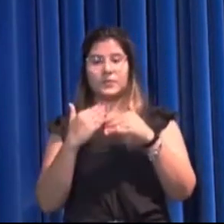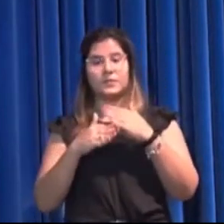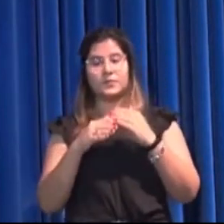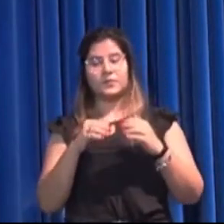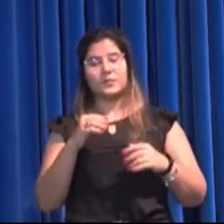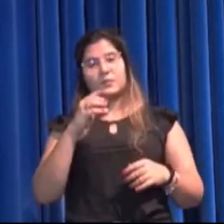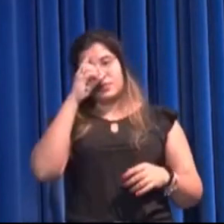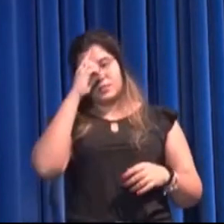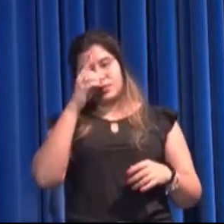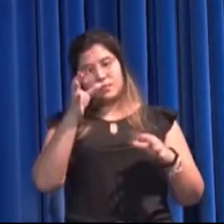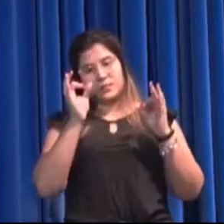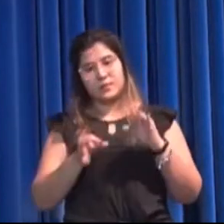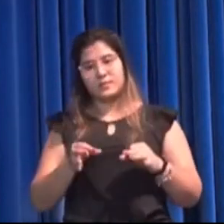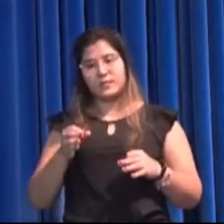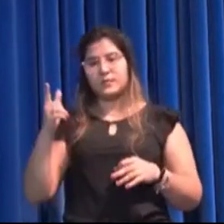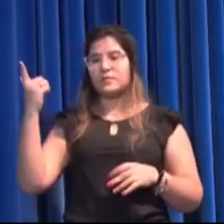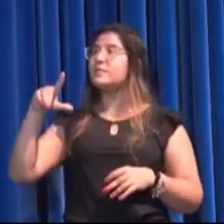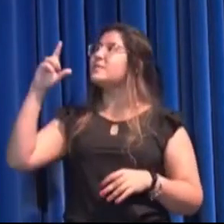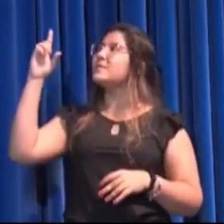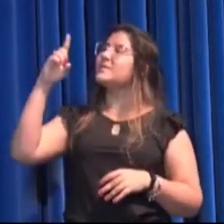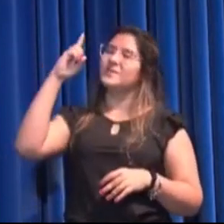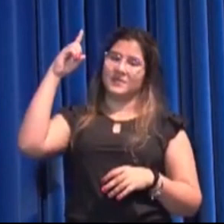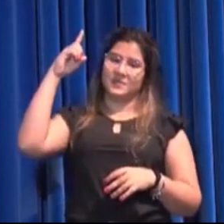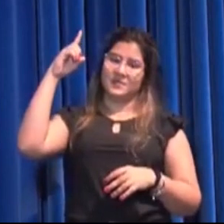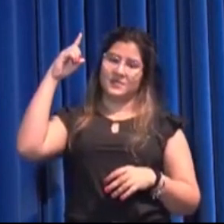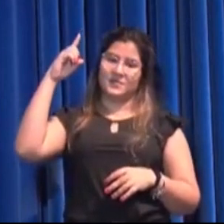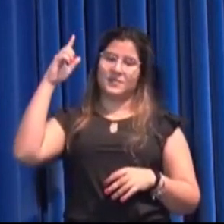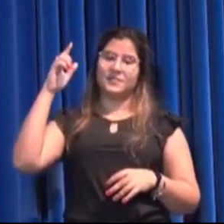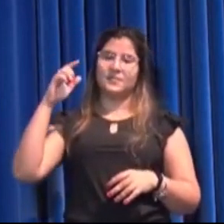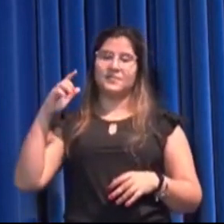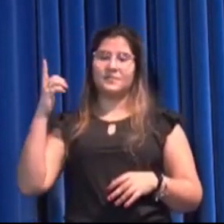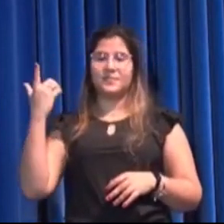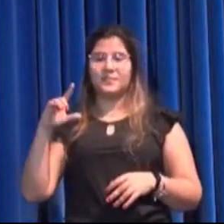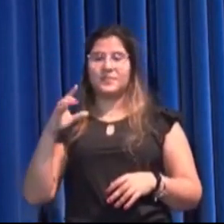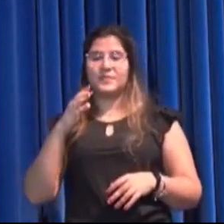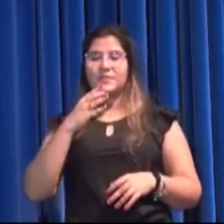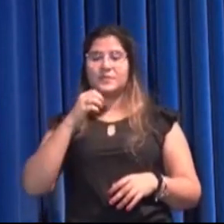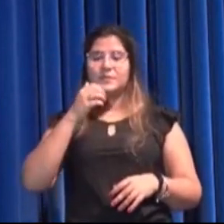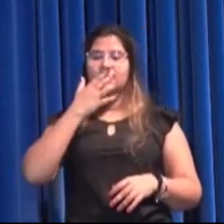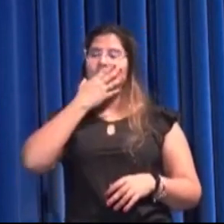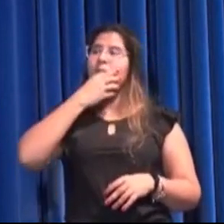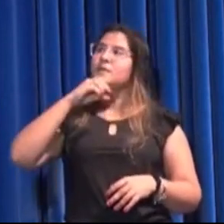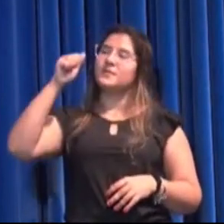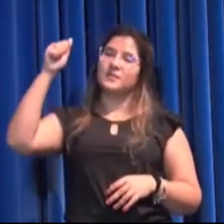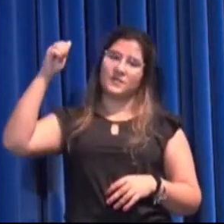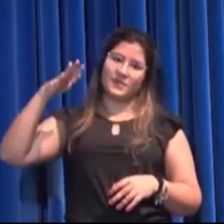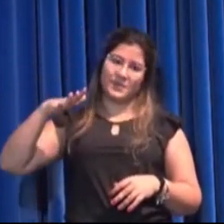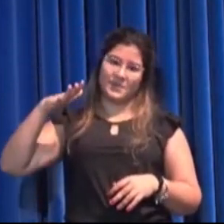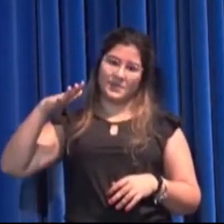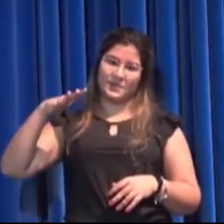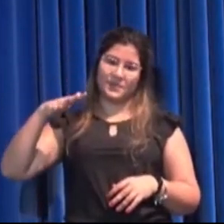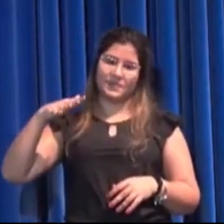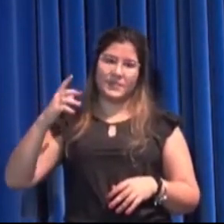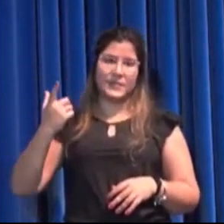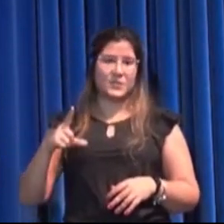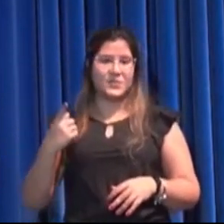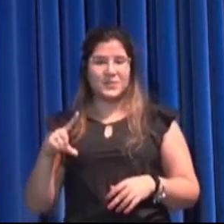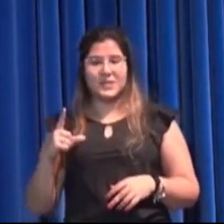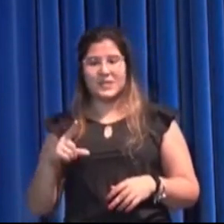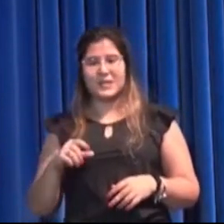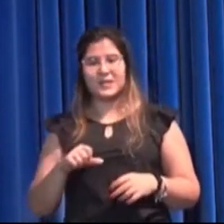são lá do alto, descendo do Pai das luzes, em quem não pode existir variação